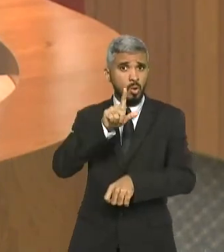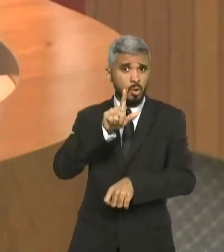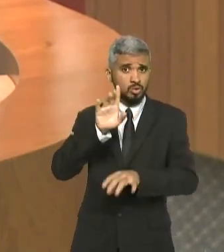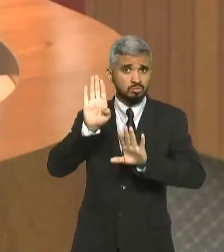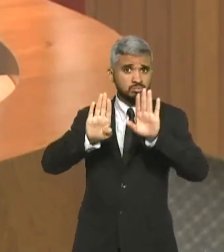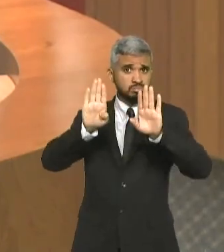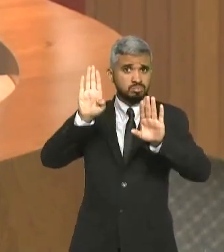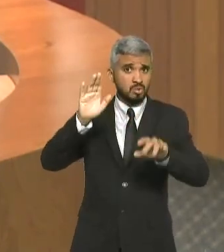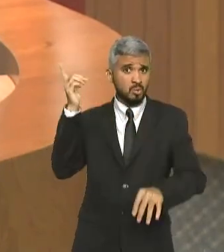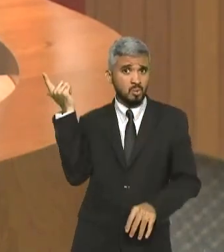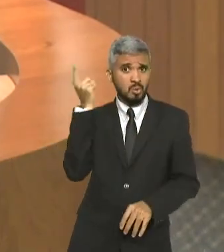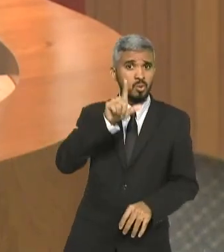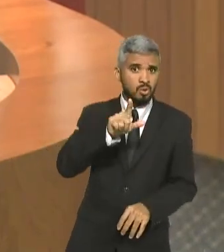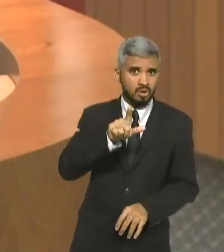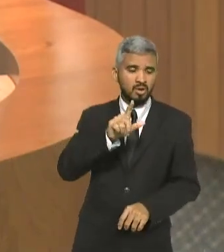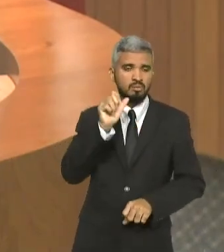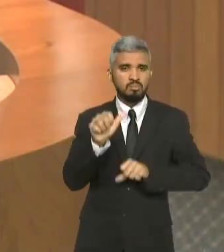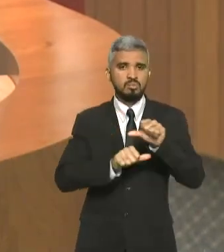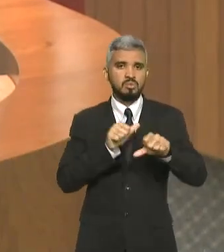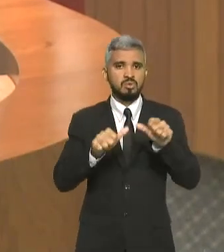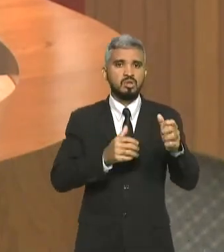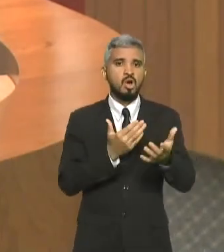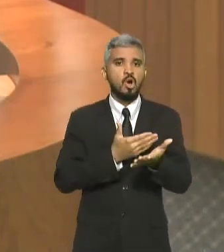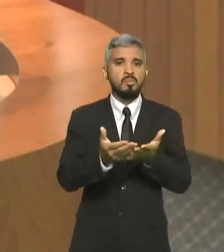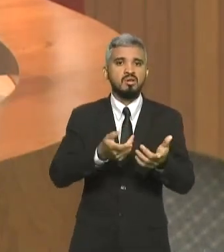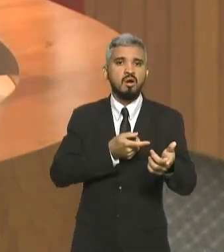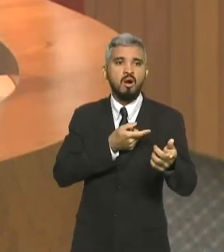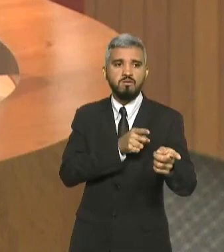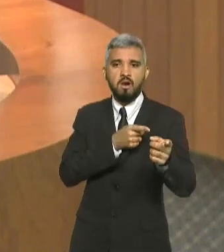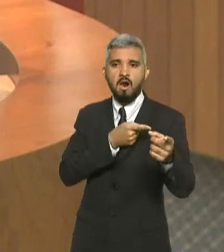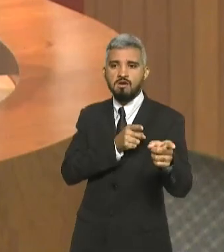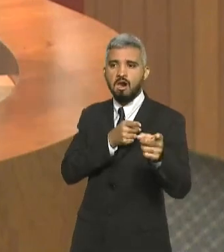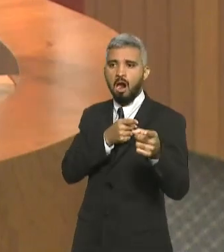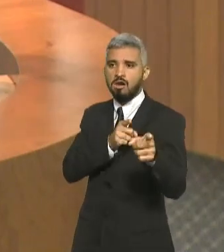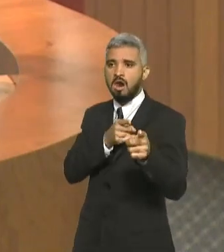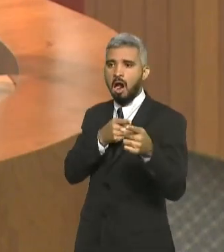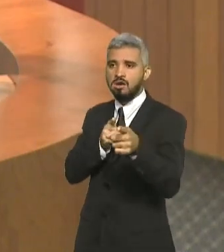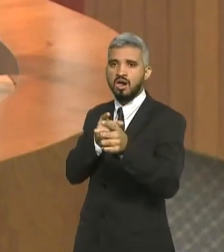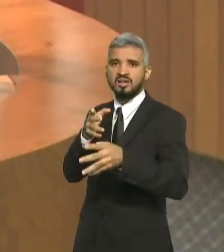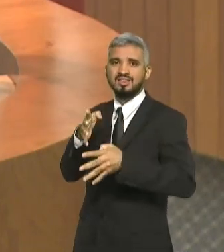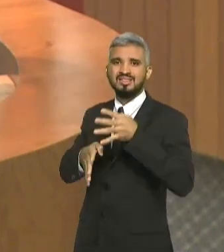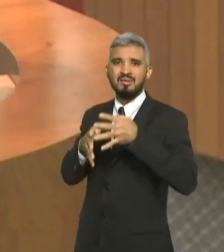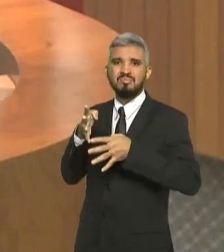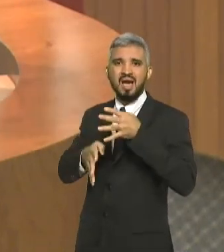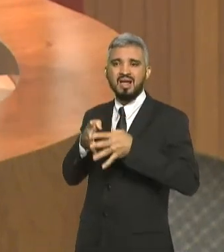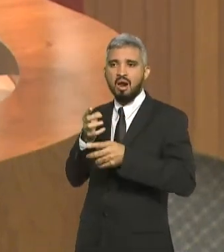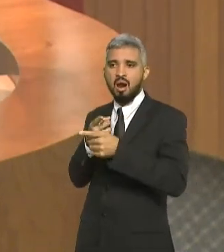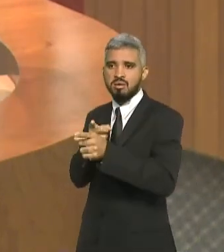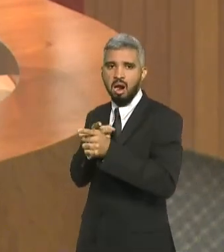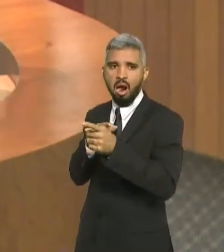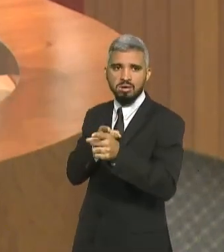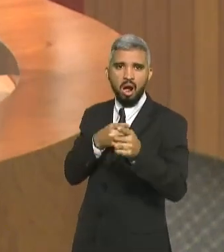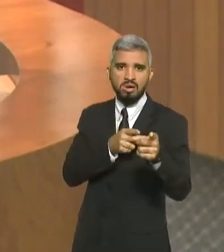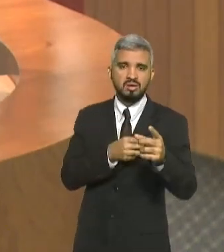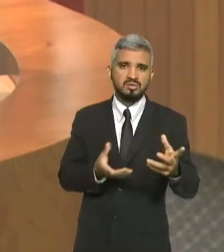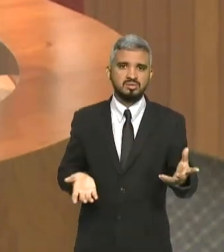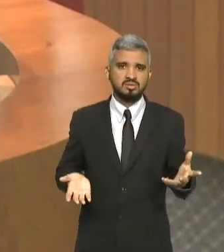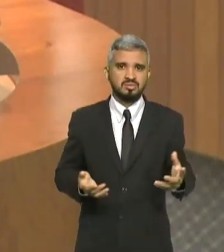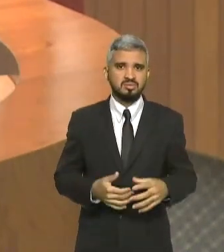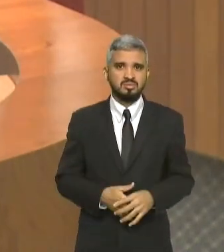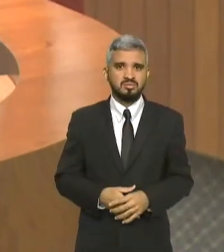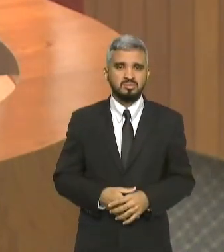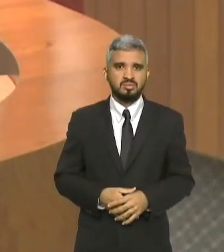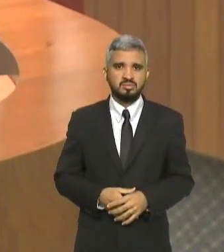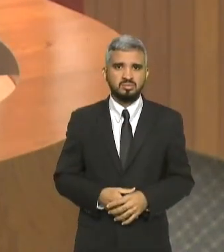muda a forma de agir. E começa a perseguir, a atrapalhar. Porque não tem política de Estado. É política de governo e, na pior